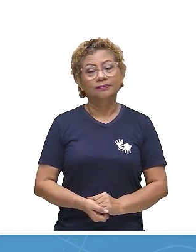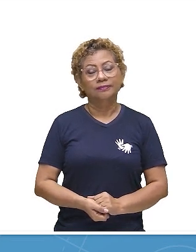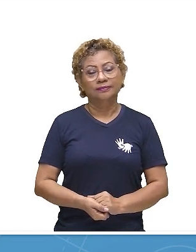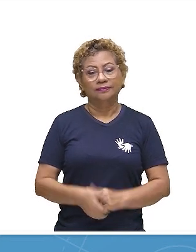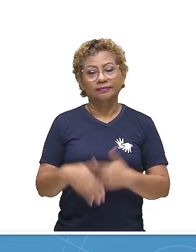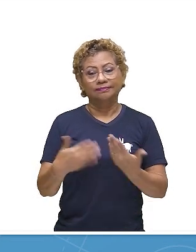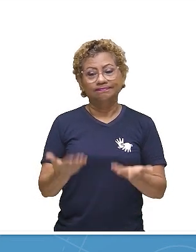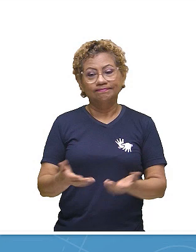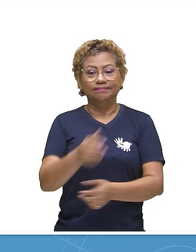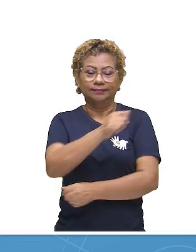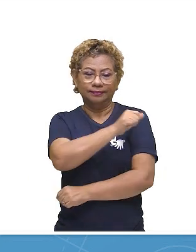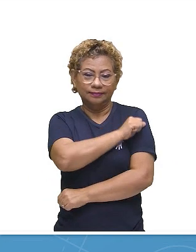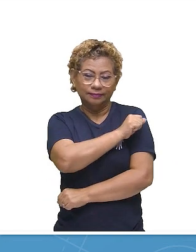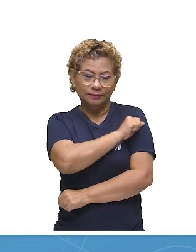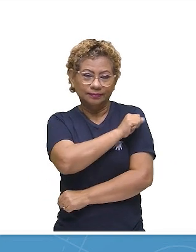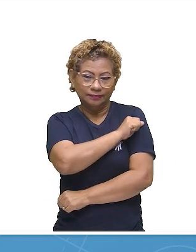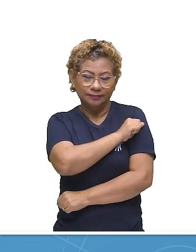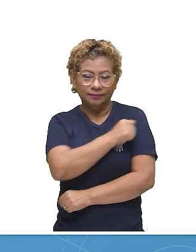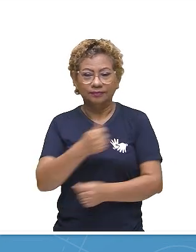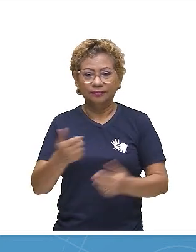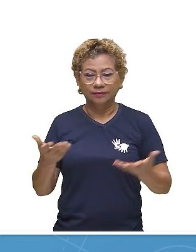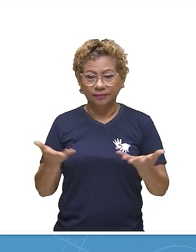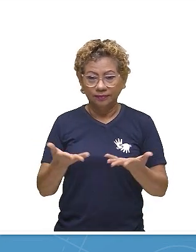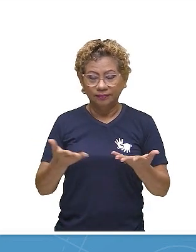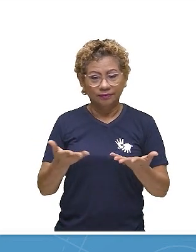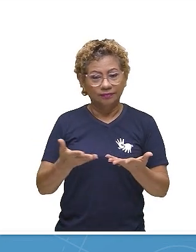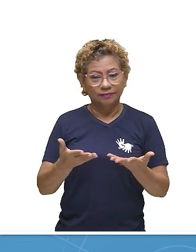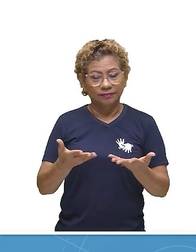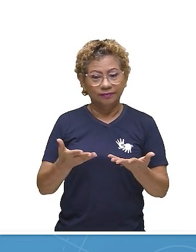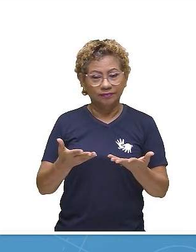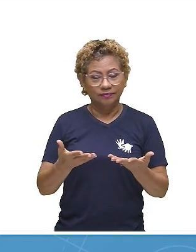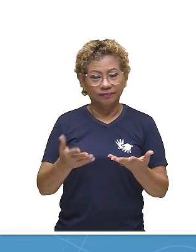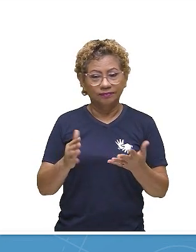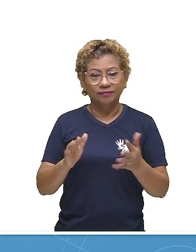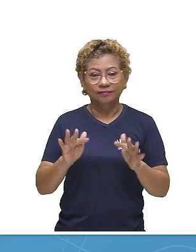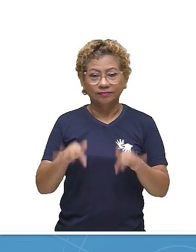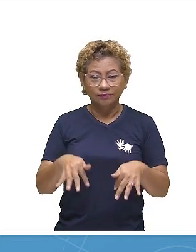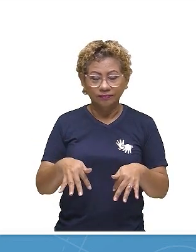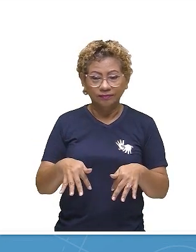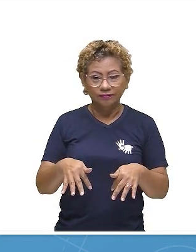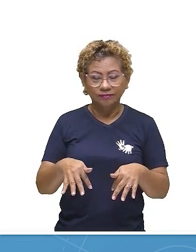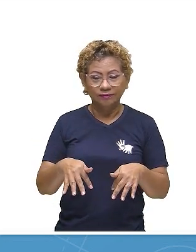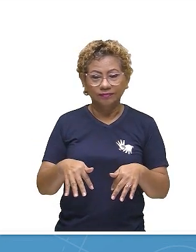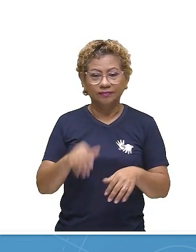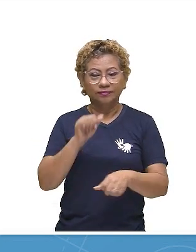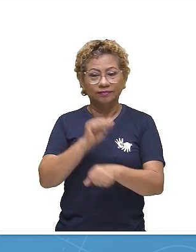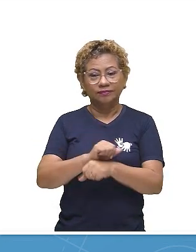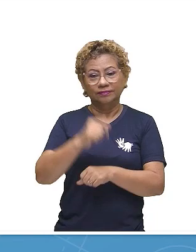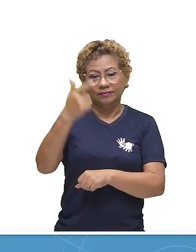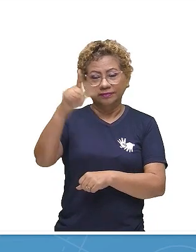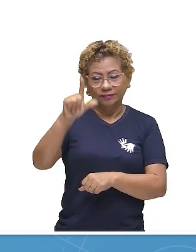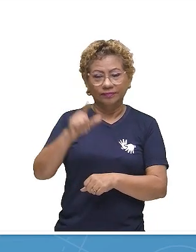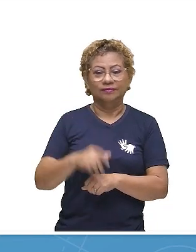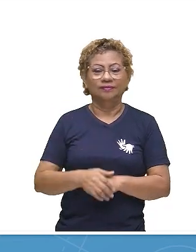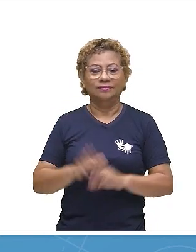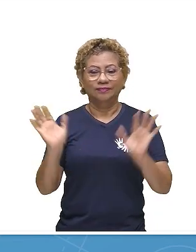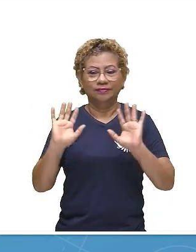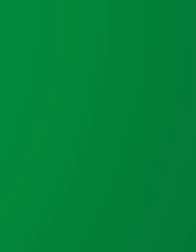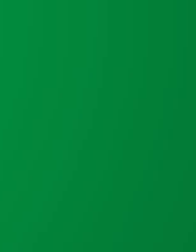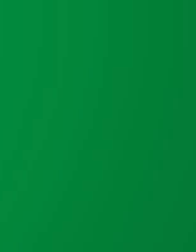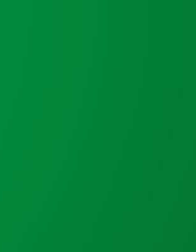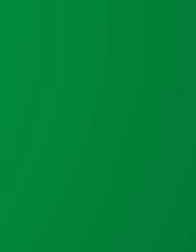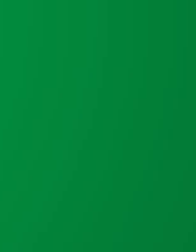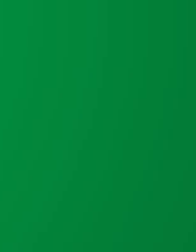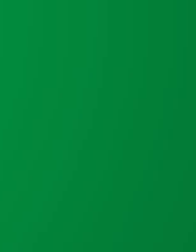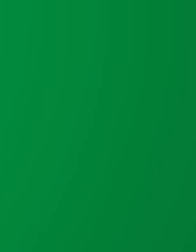alunos, né? Por hoje é só. Teremos aí outras oportunidades e nos veremos lá na frente. Então, um forte abraço.